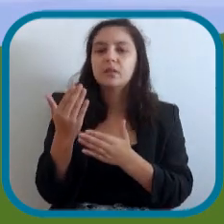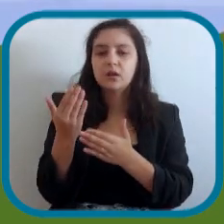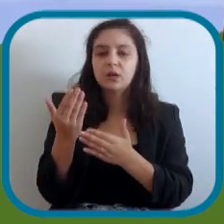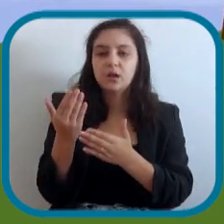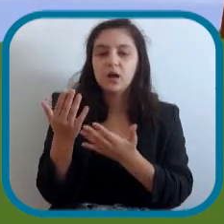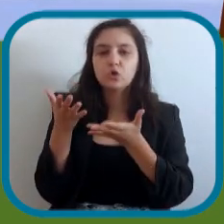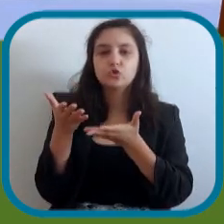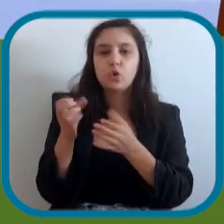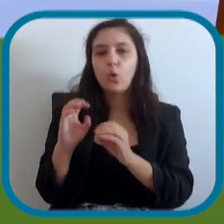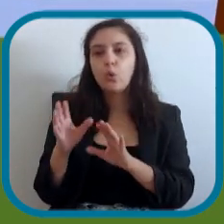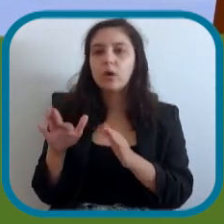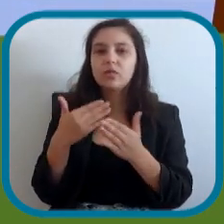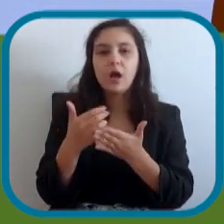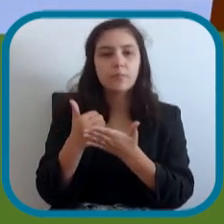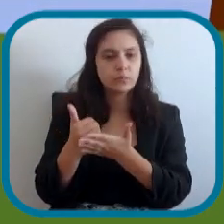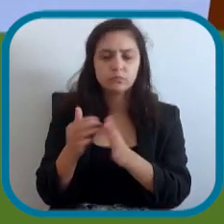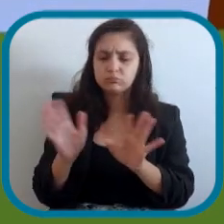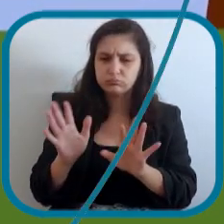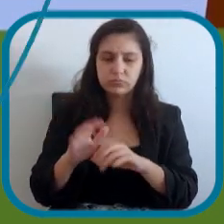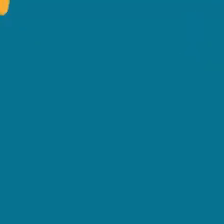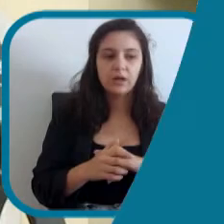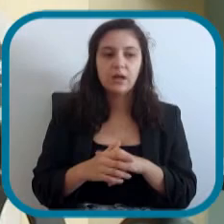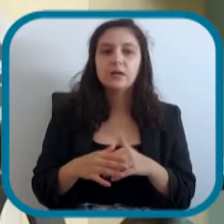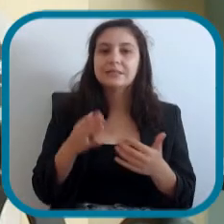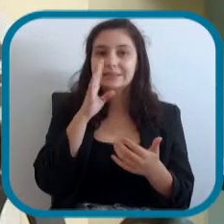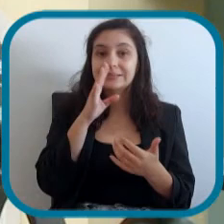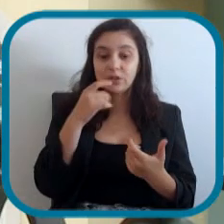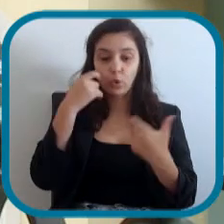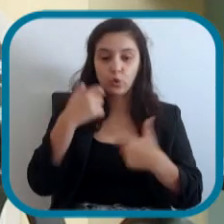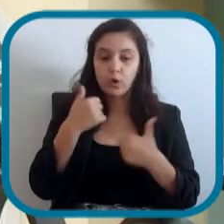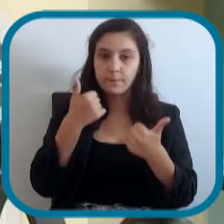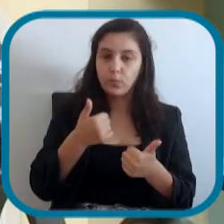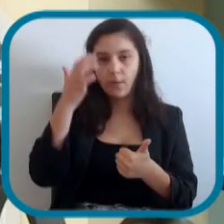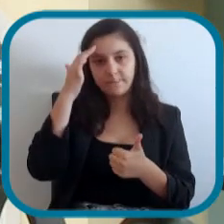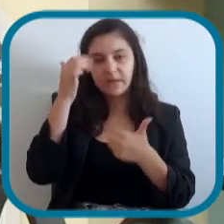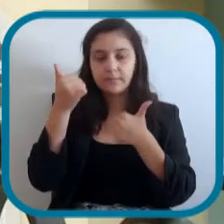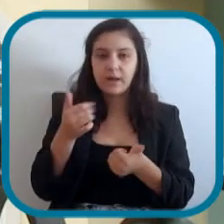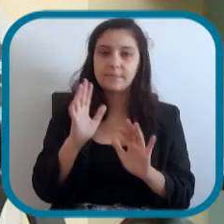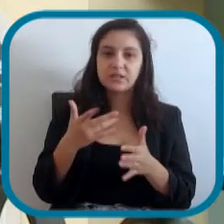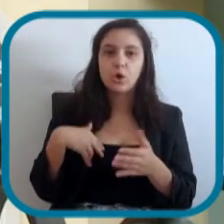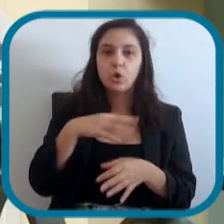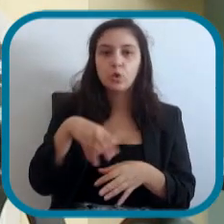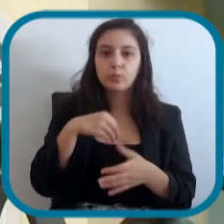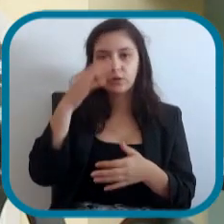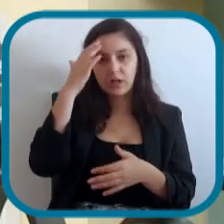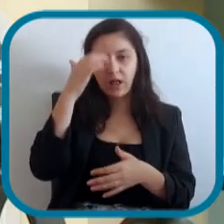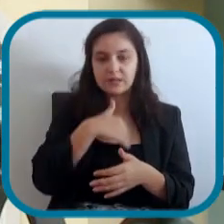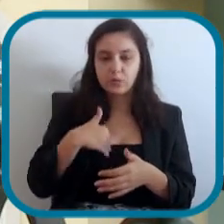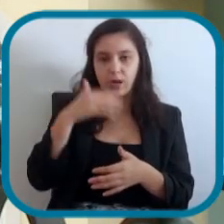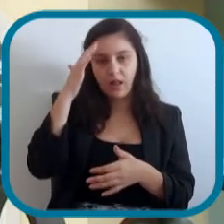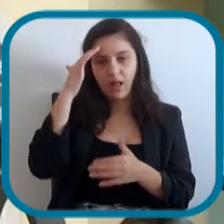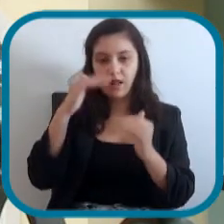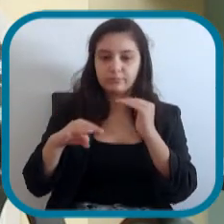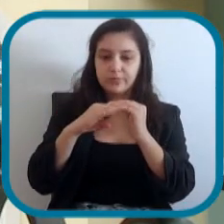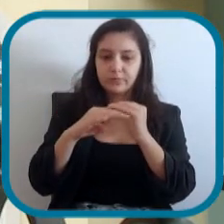não tenhas medo de pedir ajuda ou ajudar. Mente sã, corpo são. É primordial vivermos num mundo